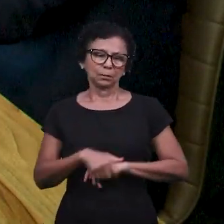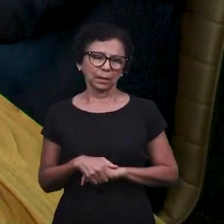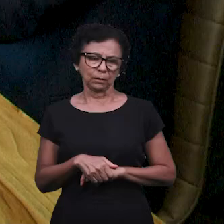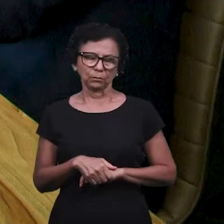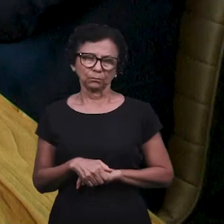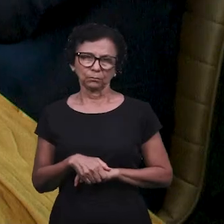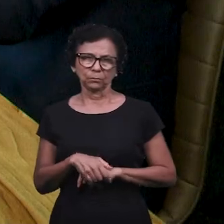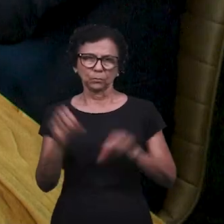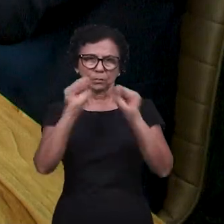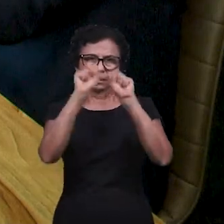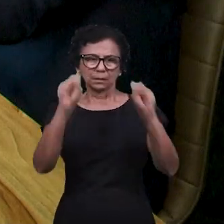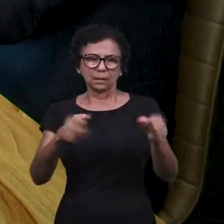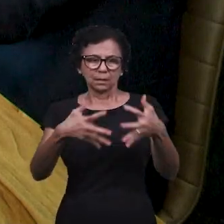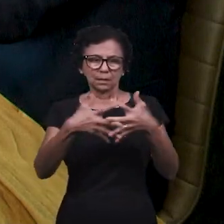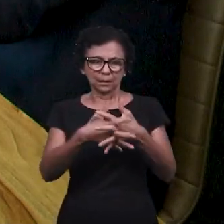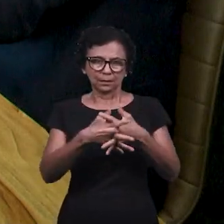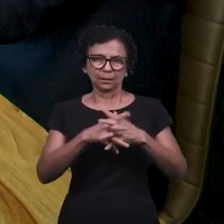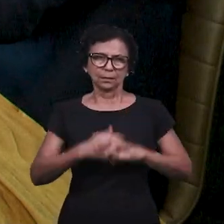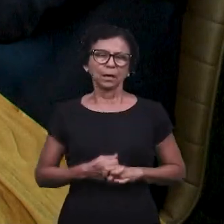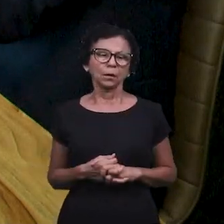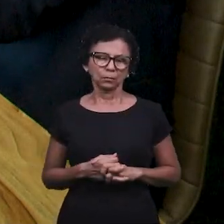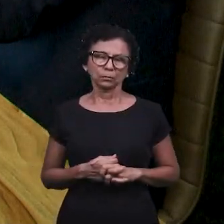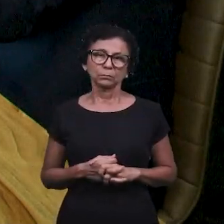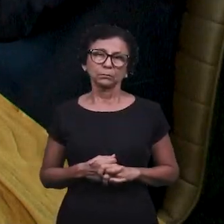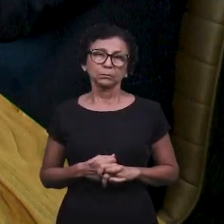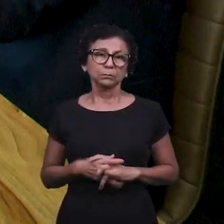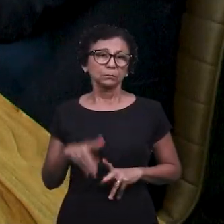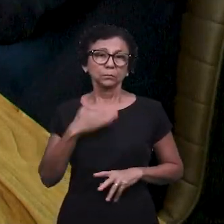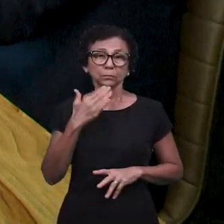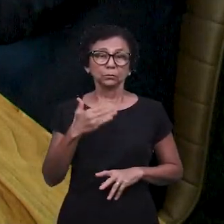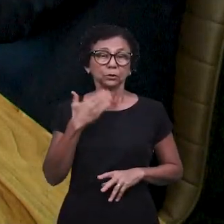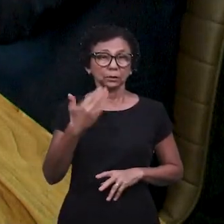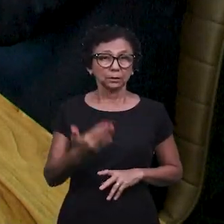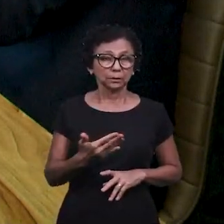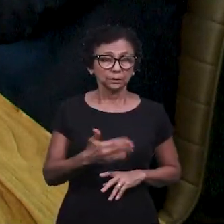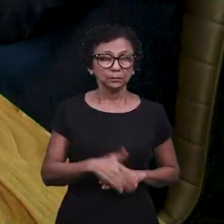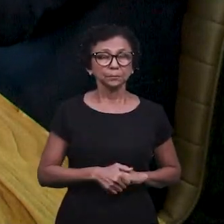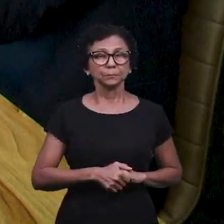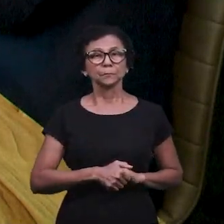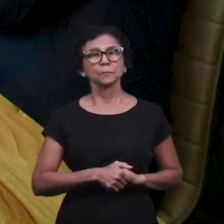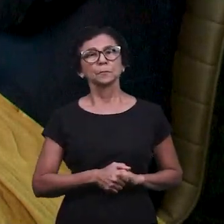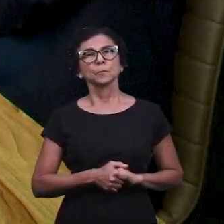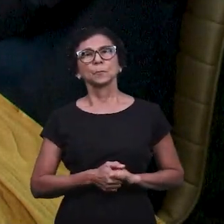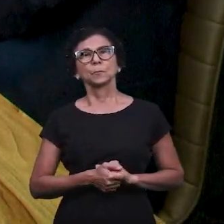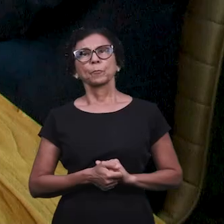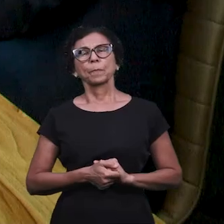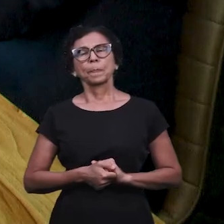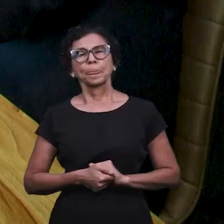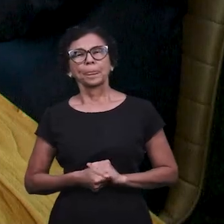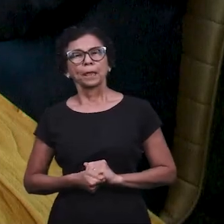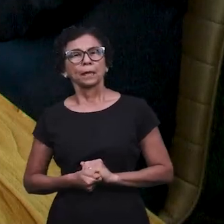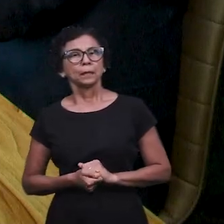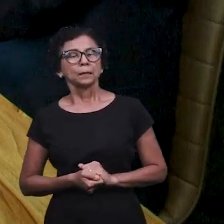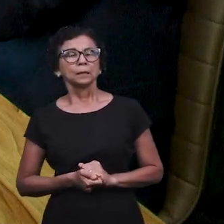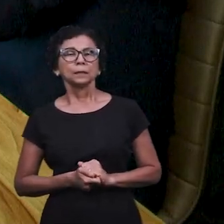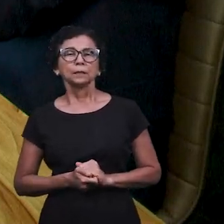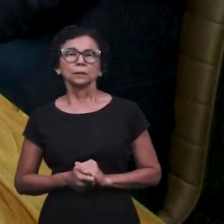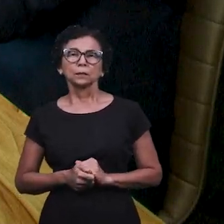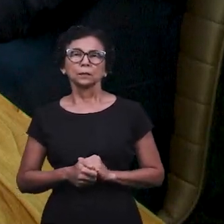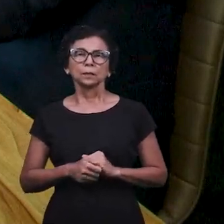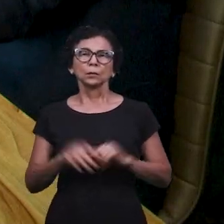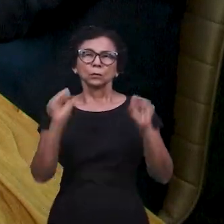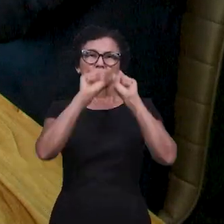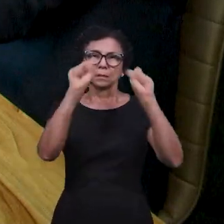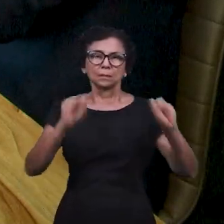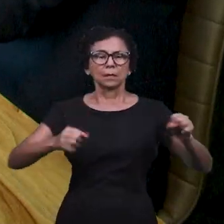autonomia. Então, a assessoria jurídica, digamos, a articulação entre compliance e jurídico é muito importante. Seja